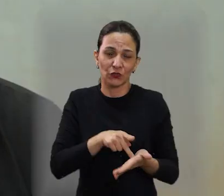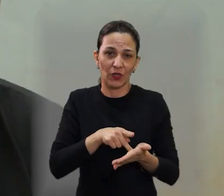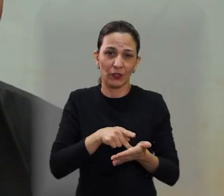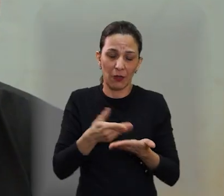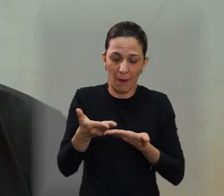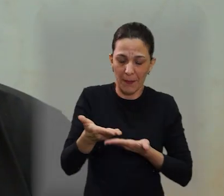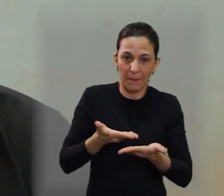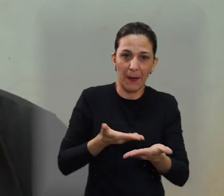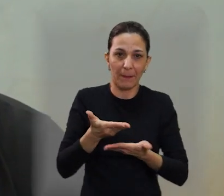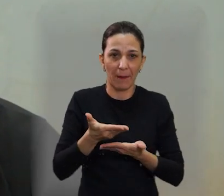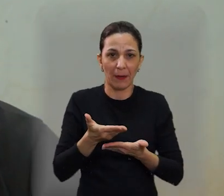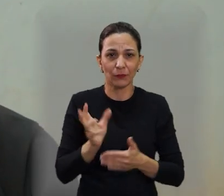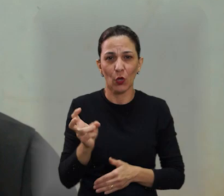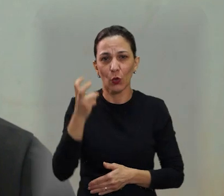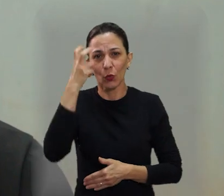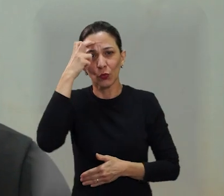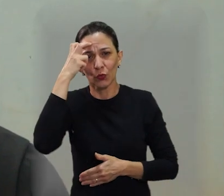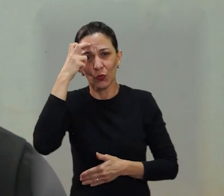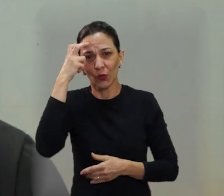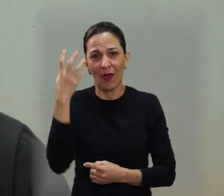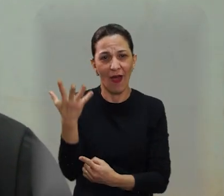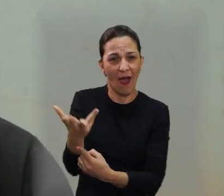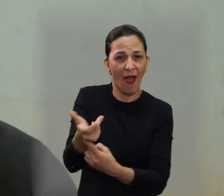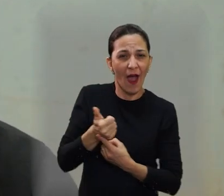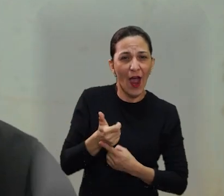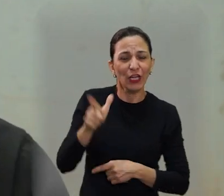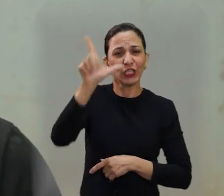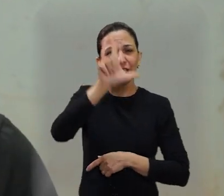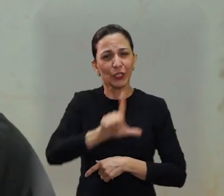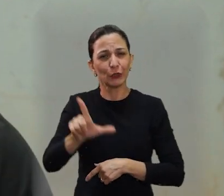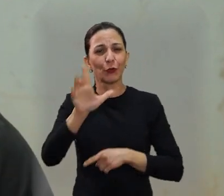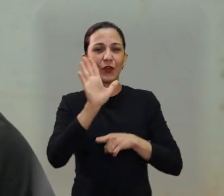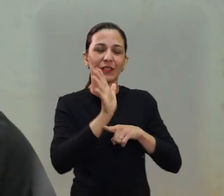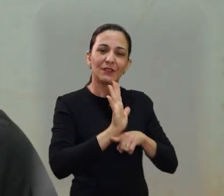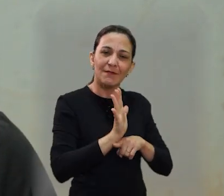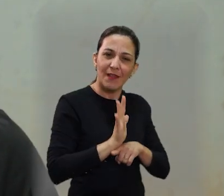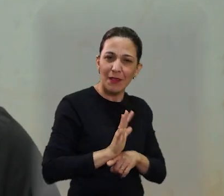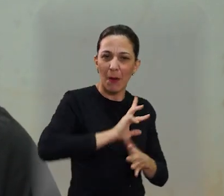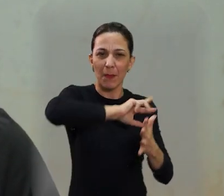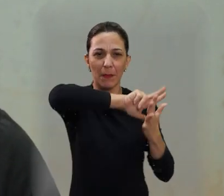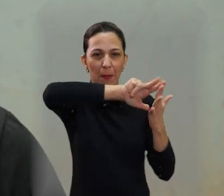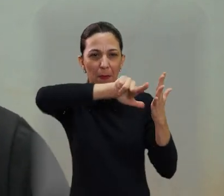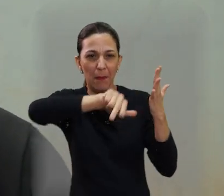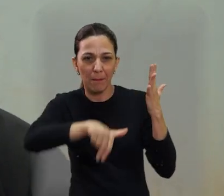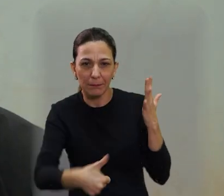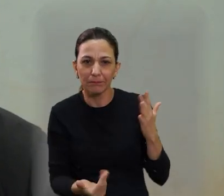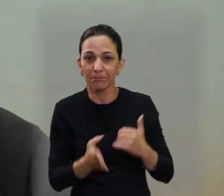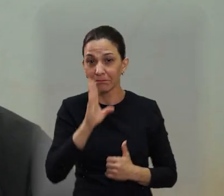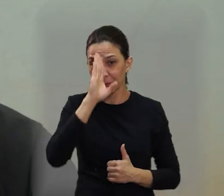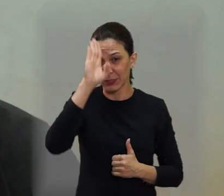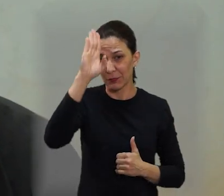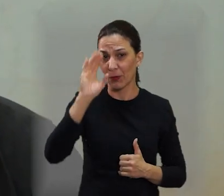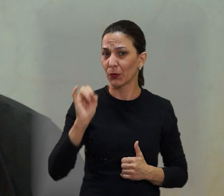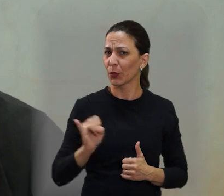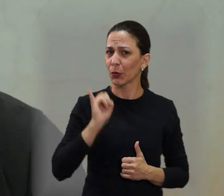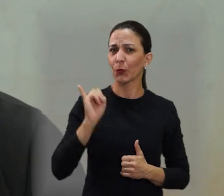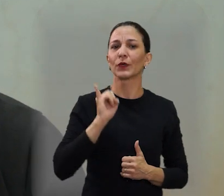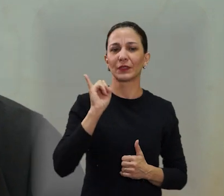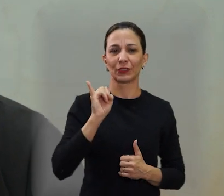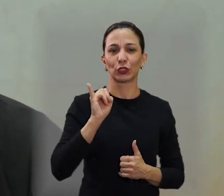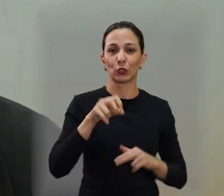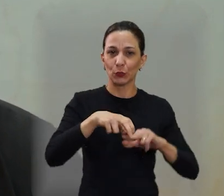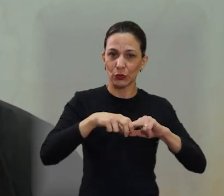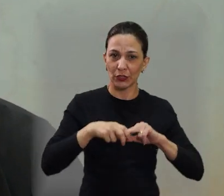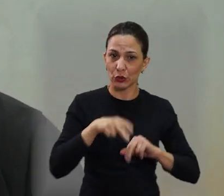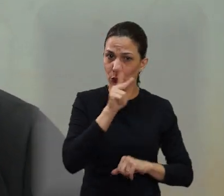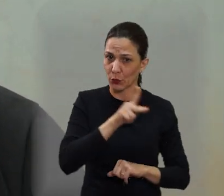sua opinião, né? As pessoas precisam ter opiniões, as pessoas precisam interagir com isso, né? Cultura, arte,